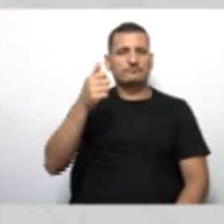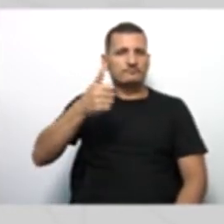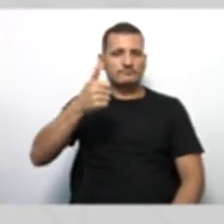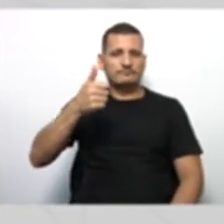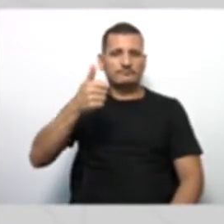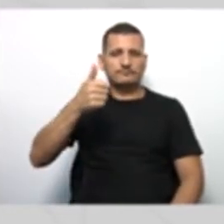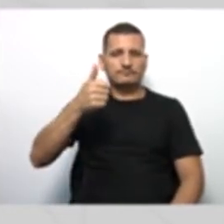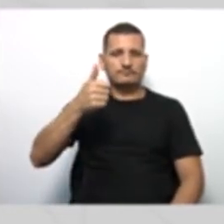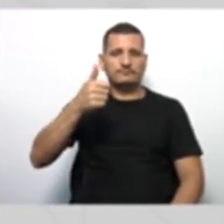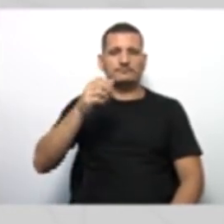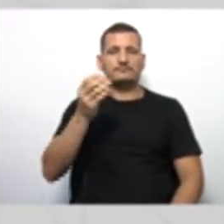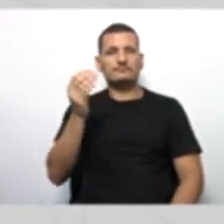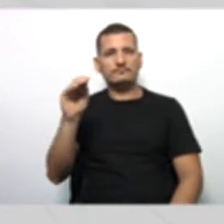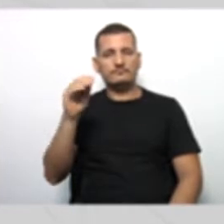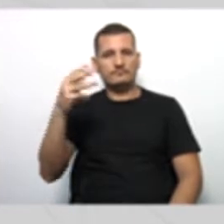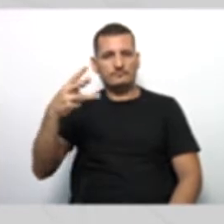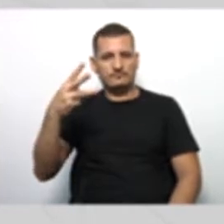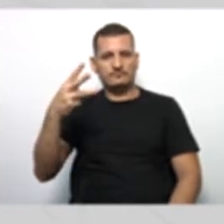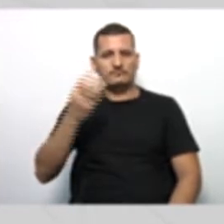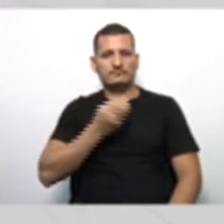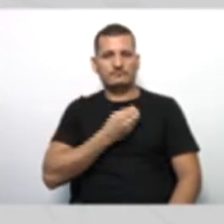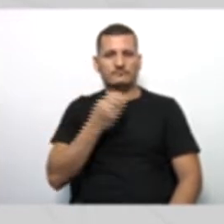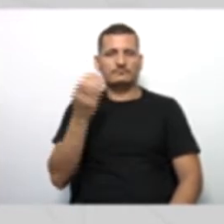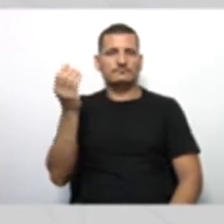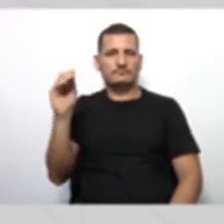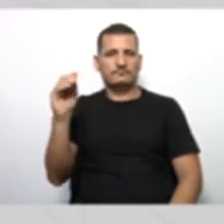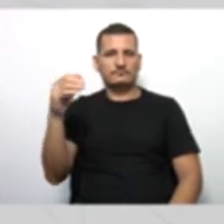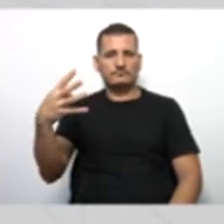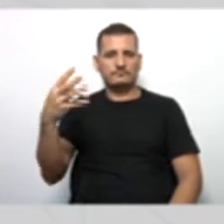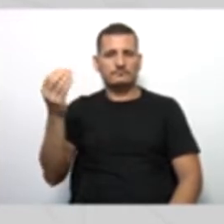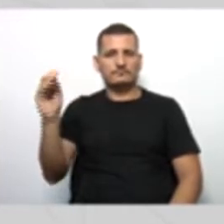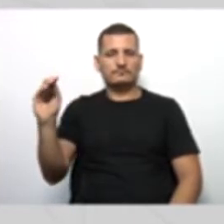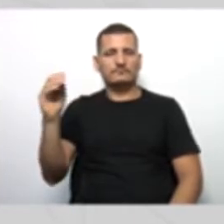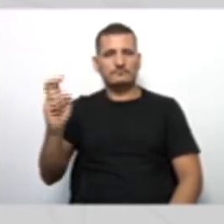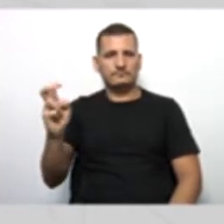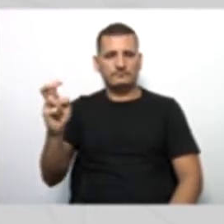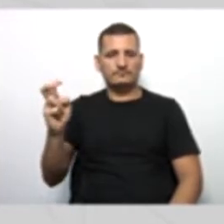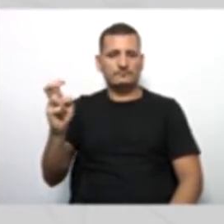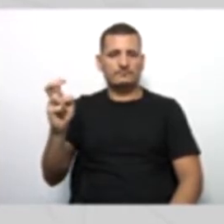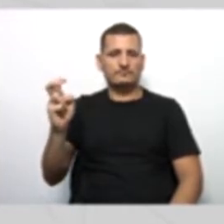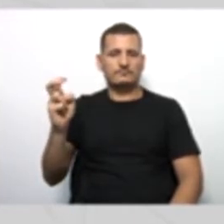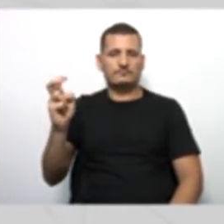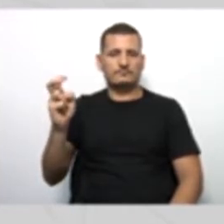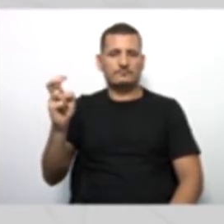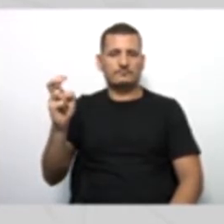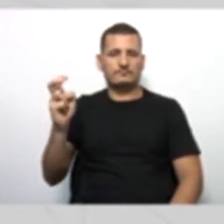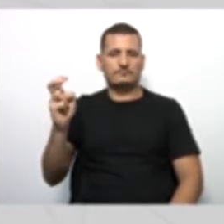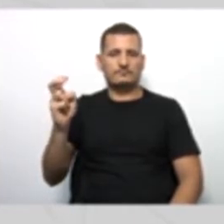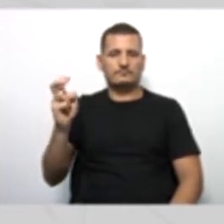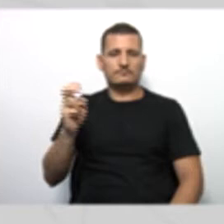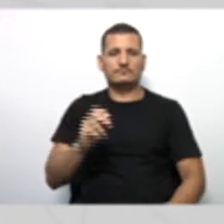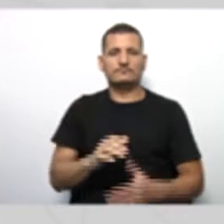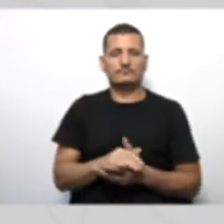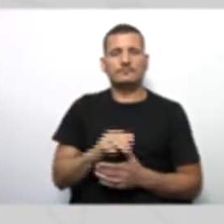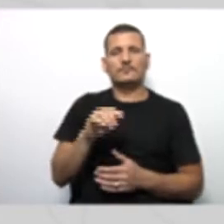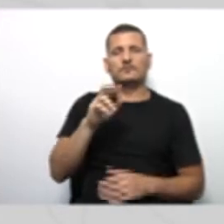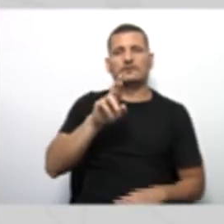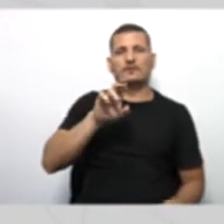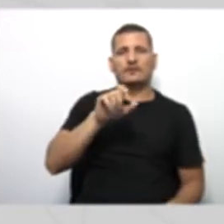projeto. Aí eu vou ter aqui a questão do custo, o tempo, o escopo e a qualidade. Então eu vou criar o quê? Uma